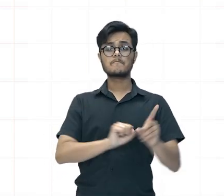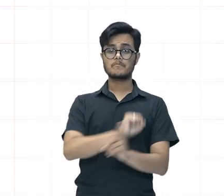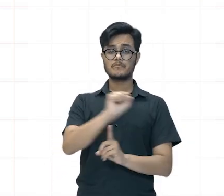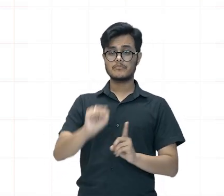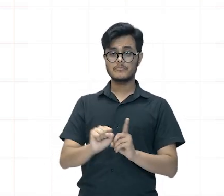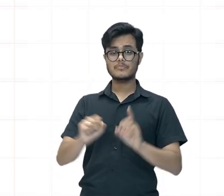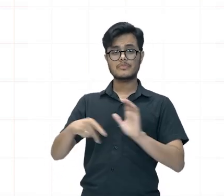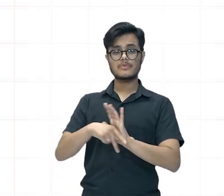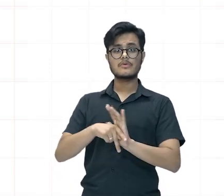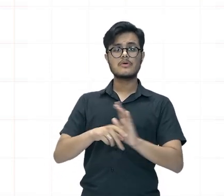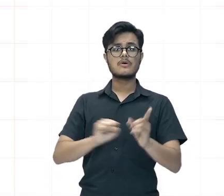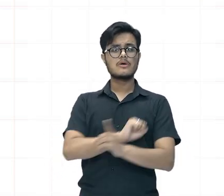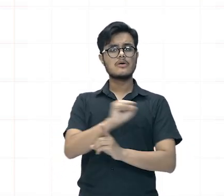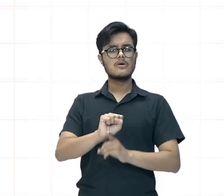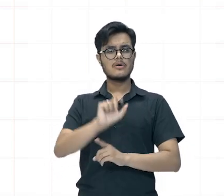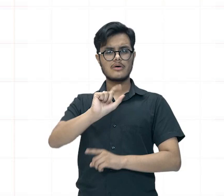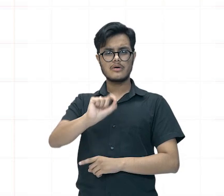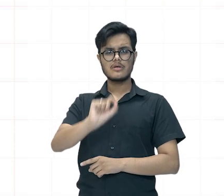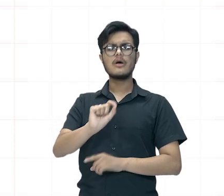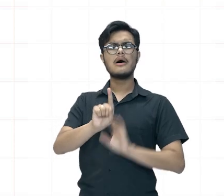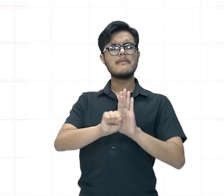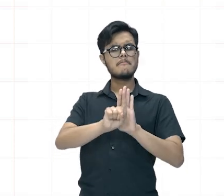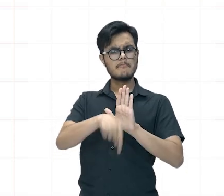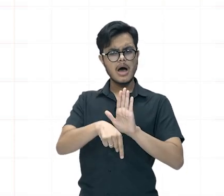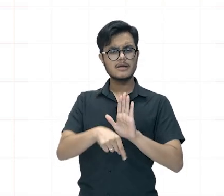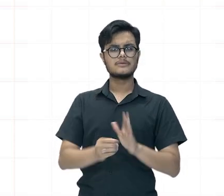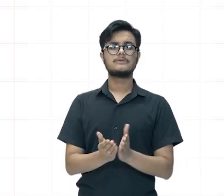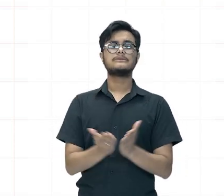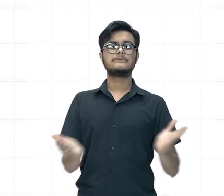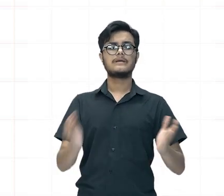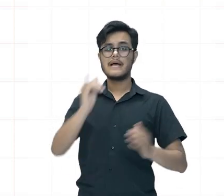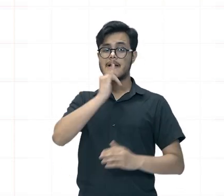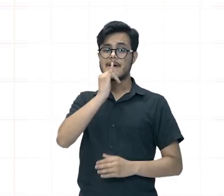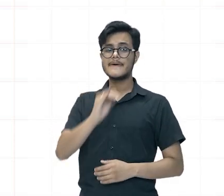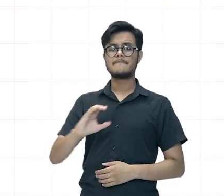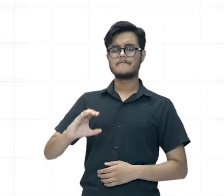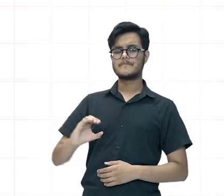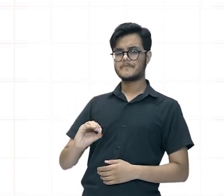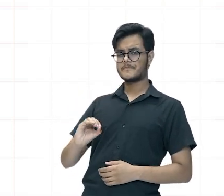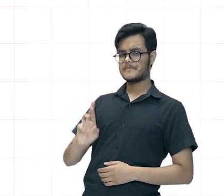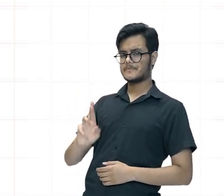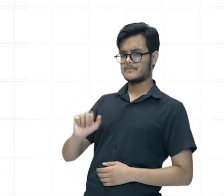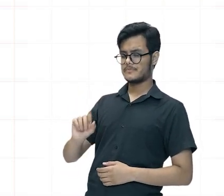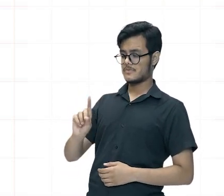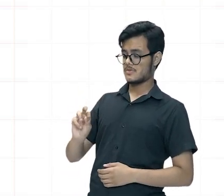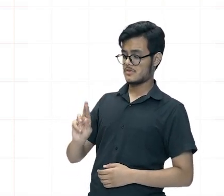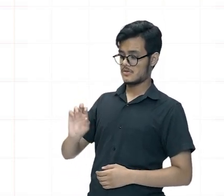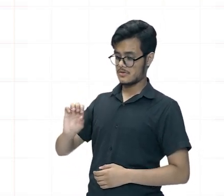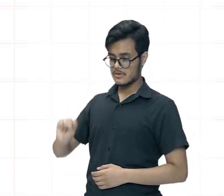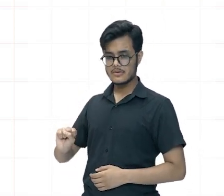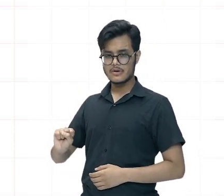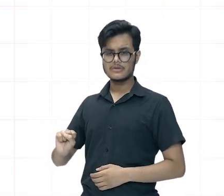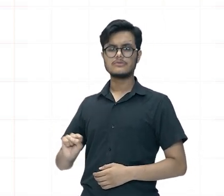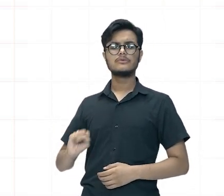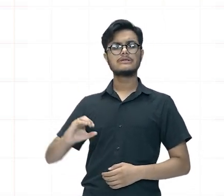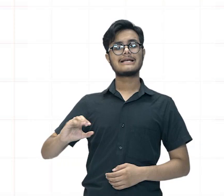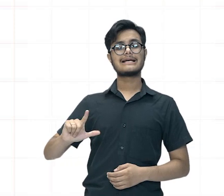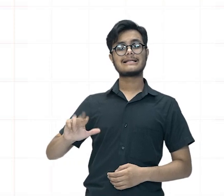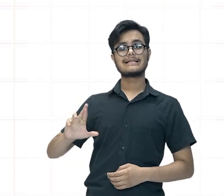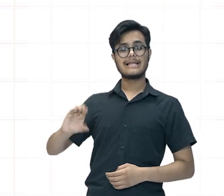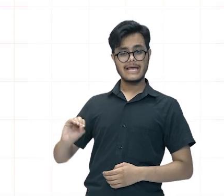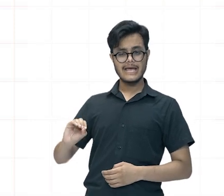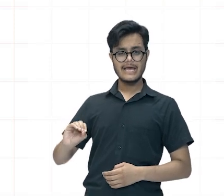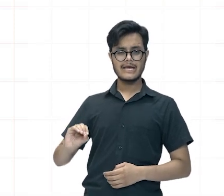uma sociedade de ordens, cuja composição tem 3 segmentos. O clero, que são aí